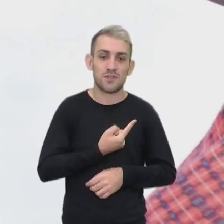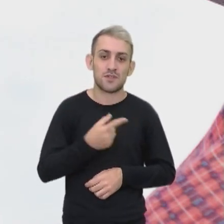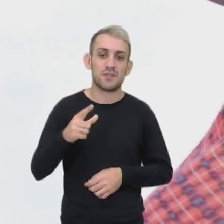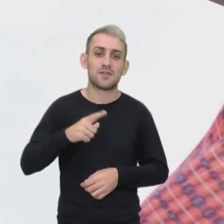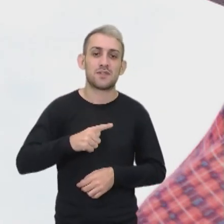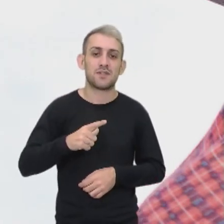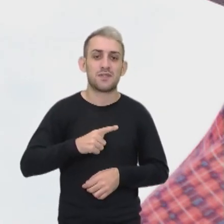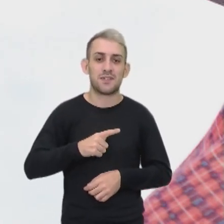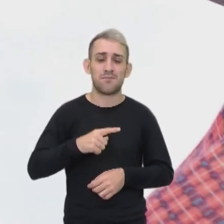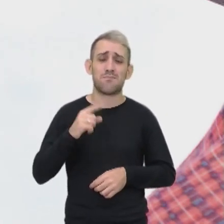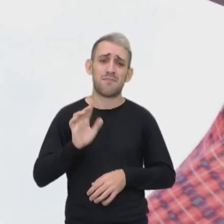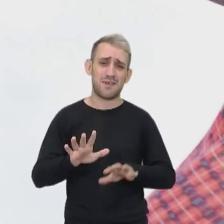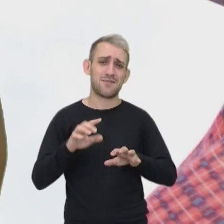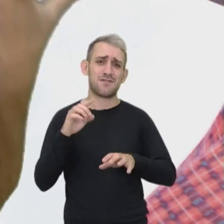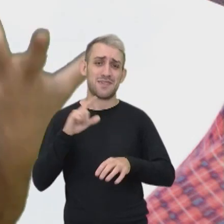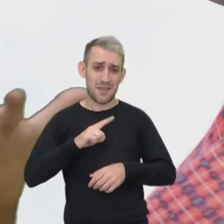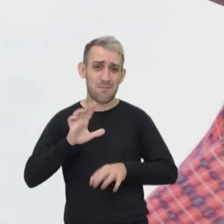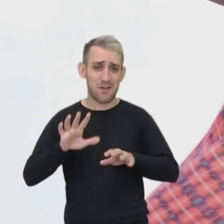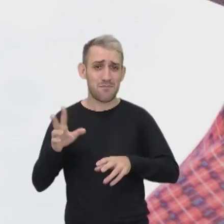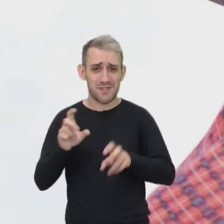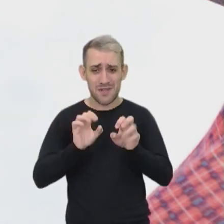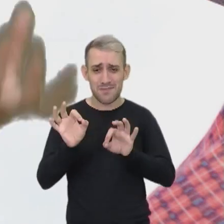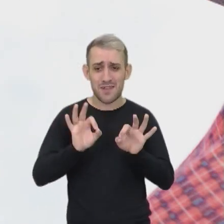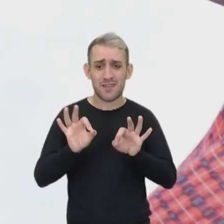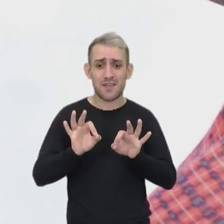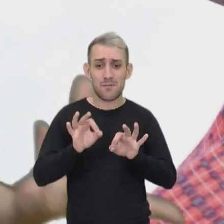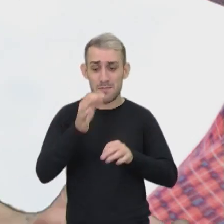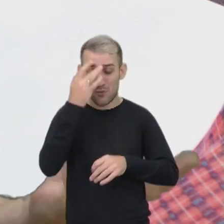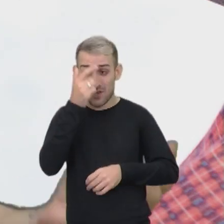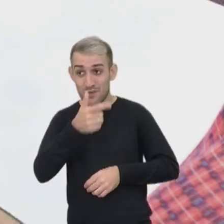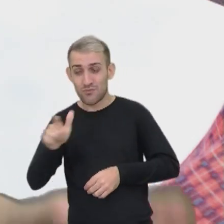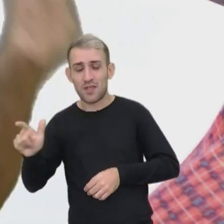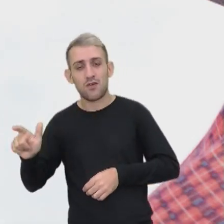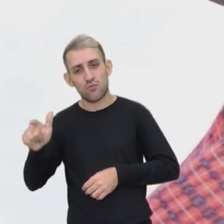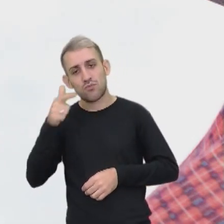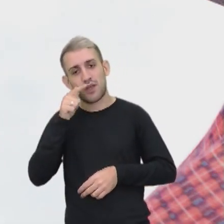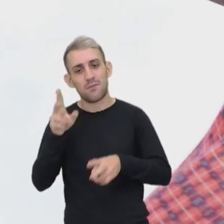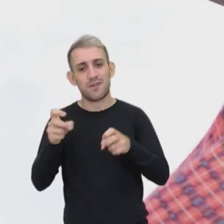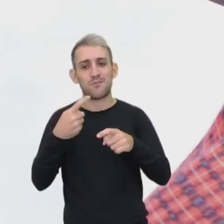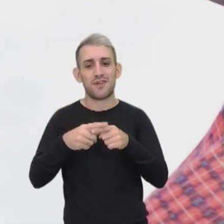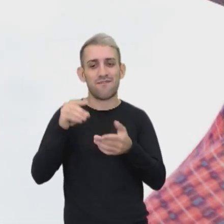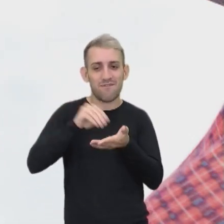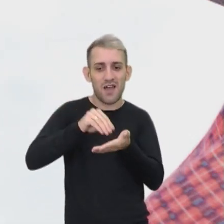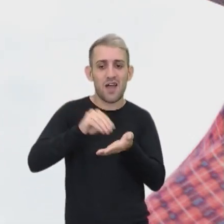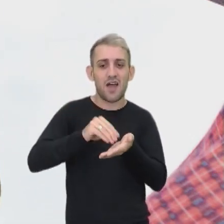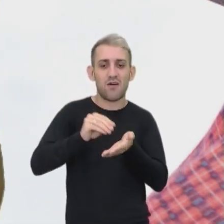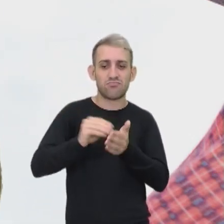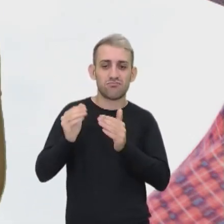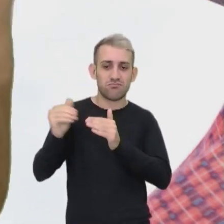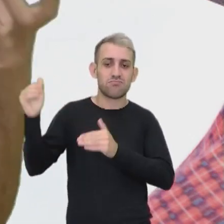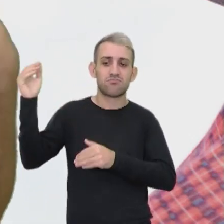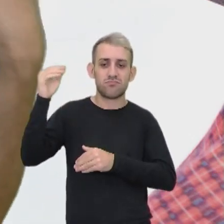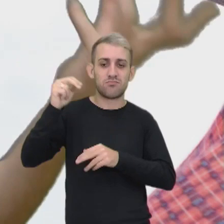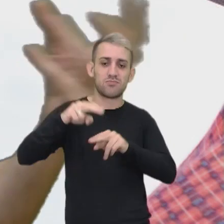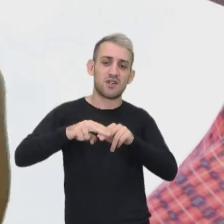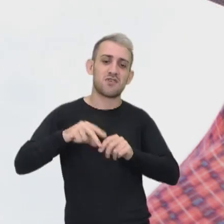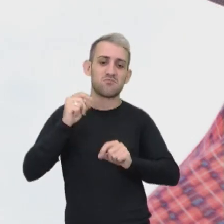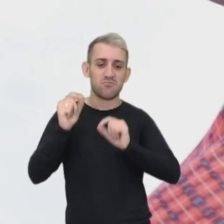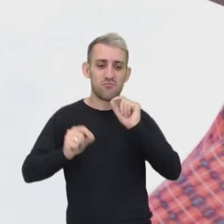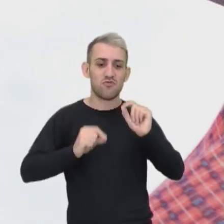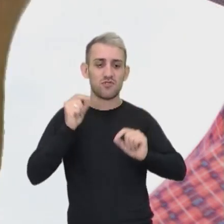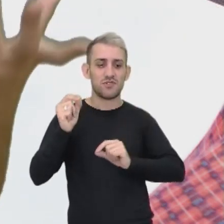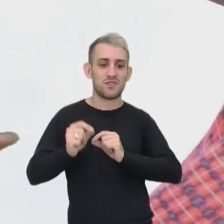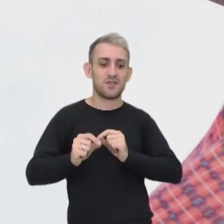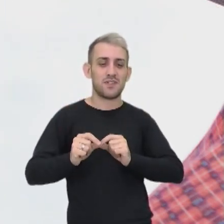tem, a gente acaba não notando. E quem acaba notando é quem não tem, é quem está com falta de privilégio, né? Por algum motivo,